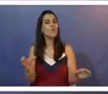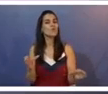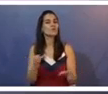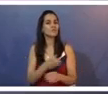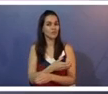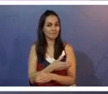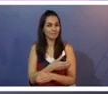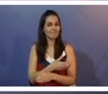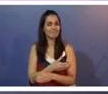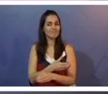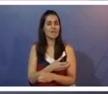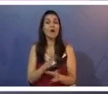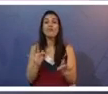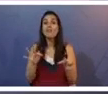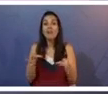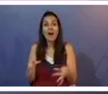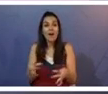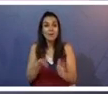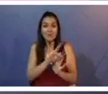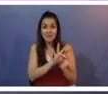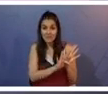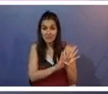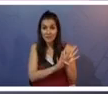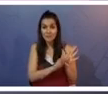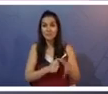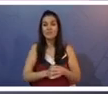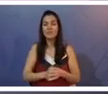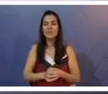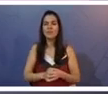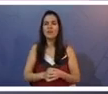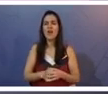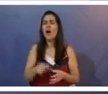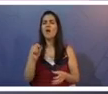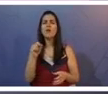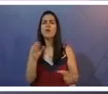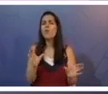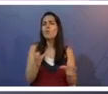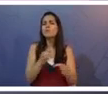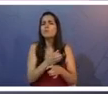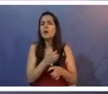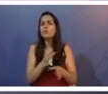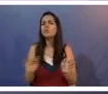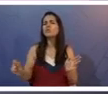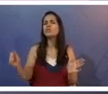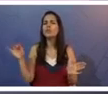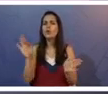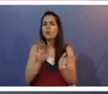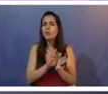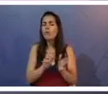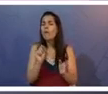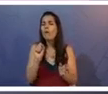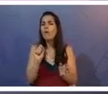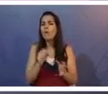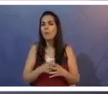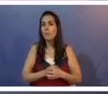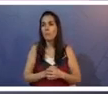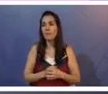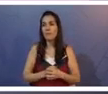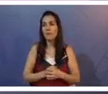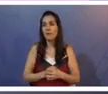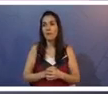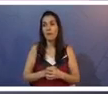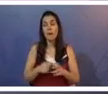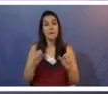desfecho, o encerramento. A que conclusão se chegou nessa dissertação? É o fechamento do texto.